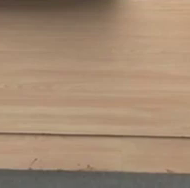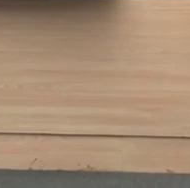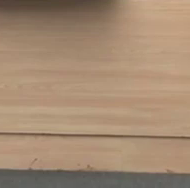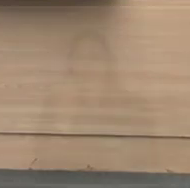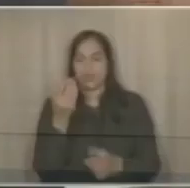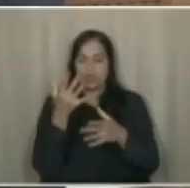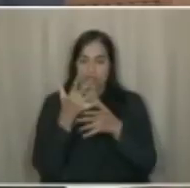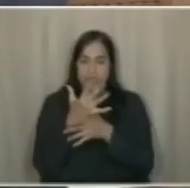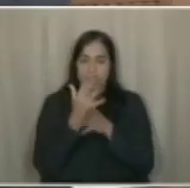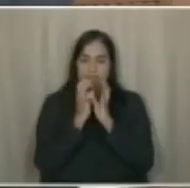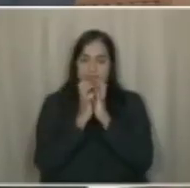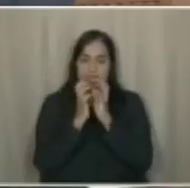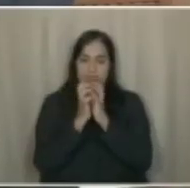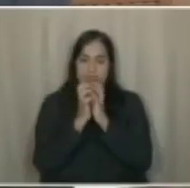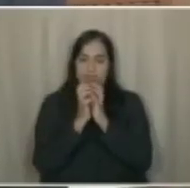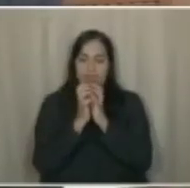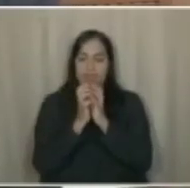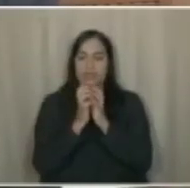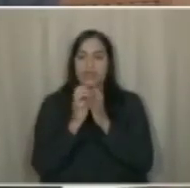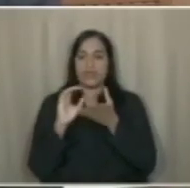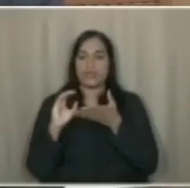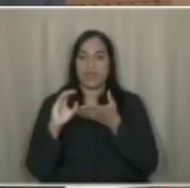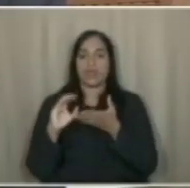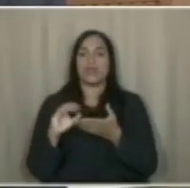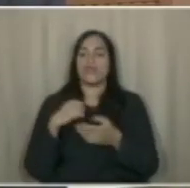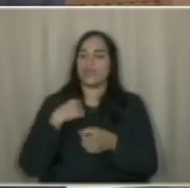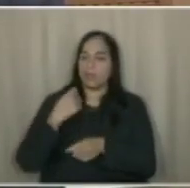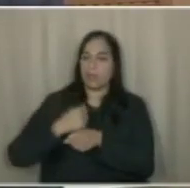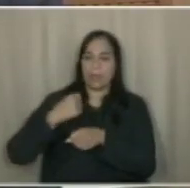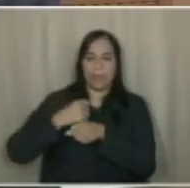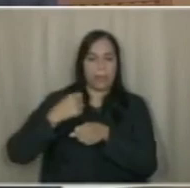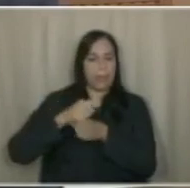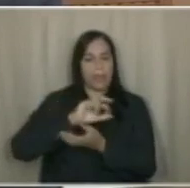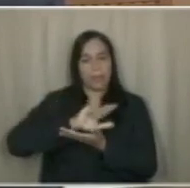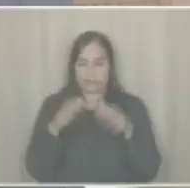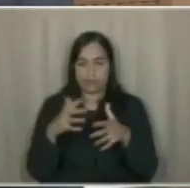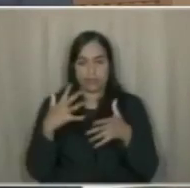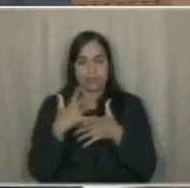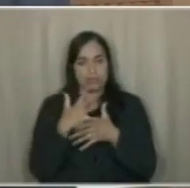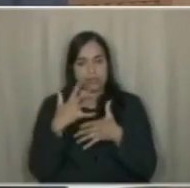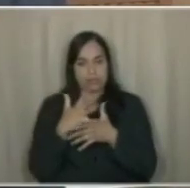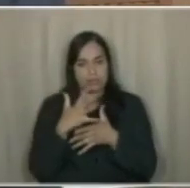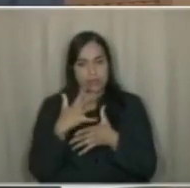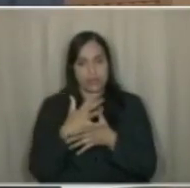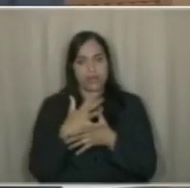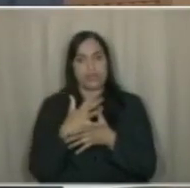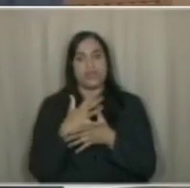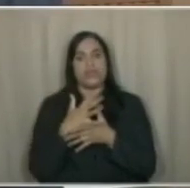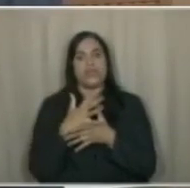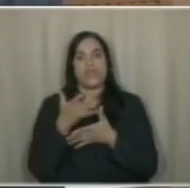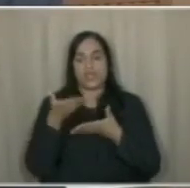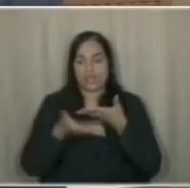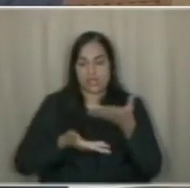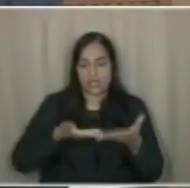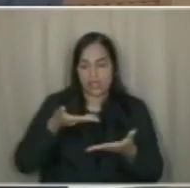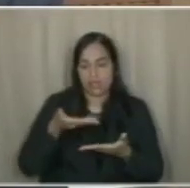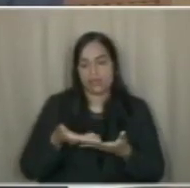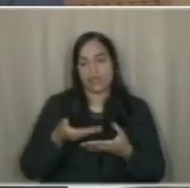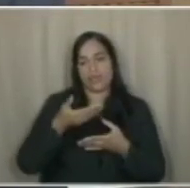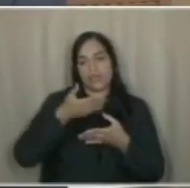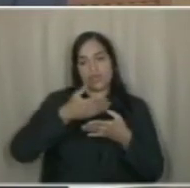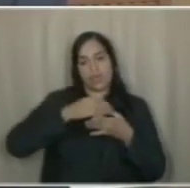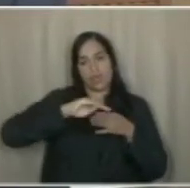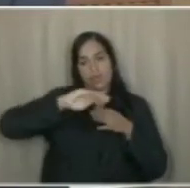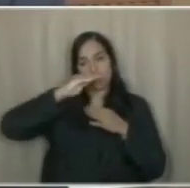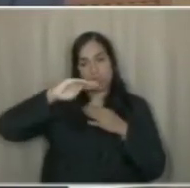de alagamento serão recursos para obras diversas em nossa cidade com a implantação de serviço como os muros